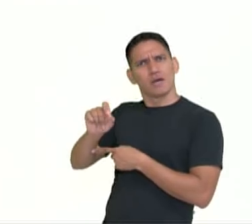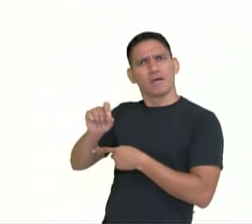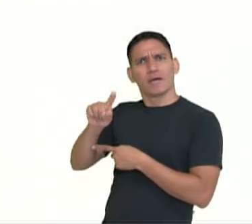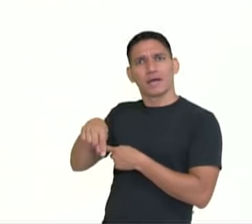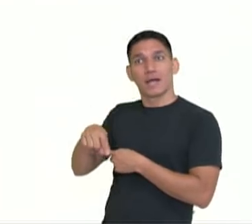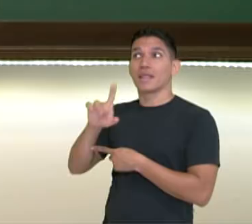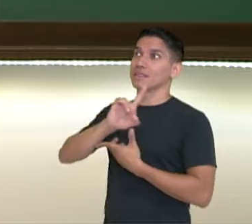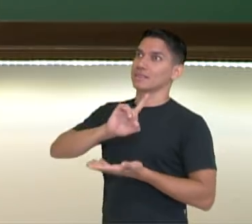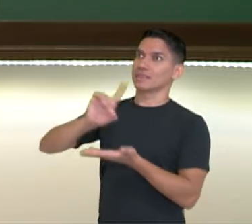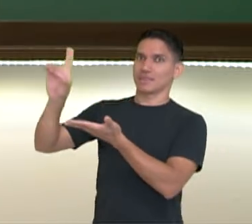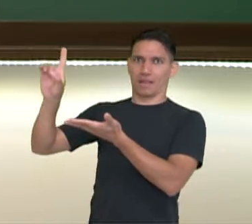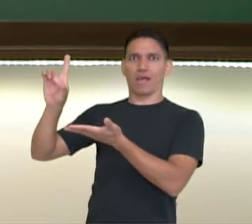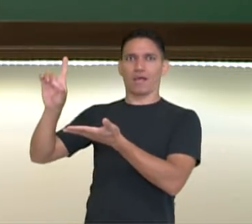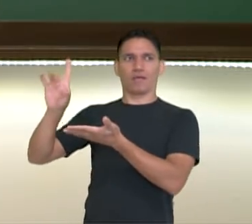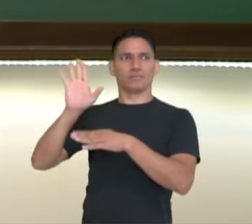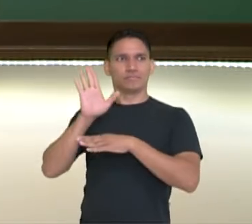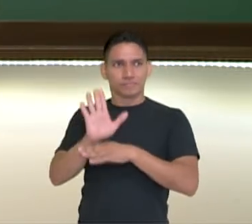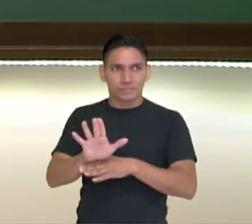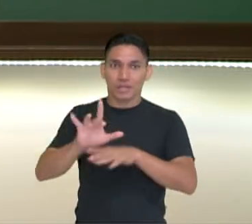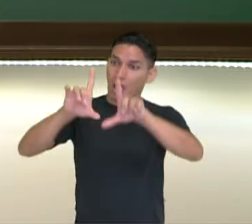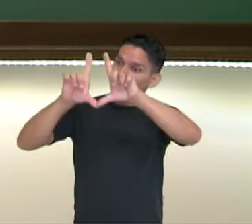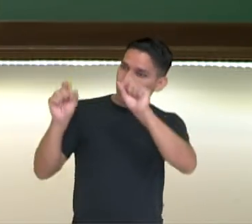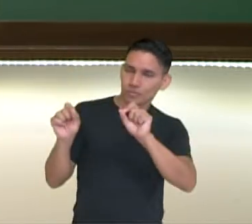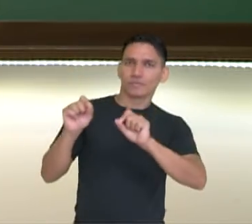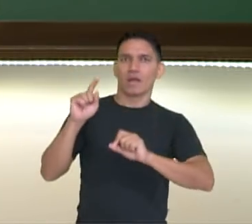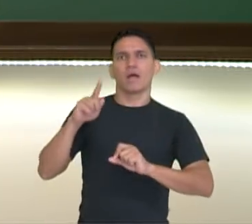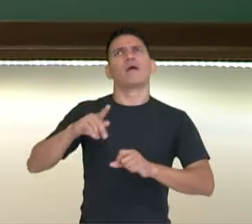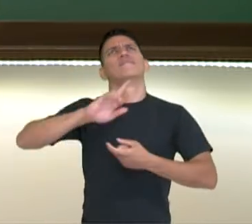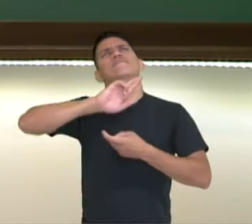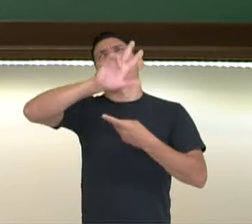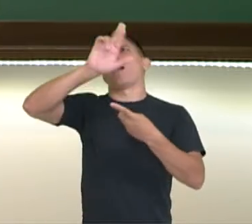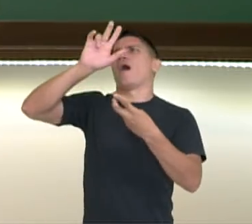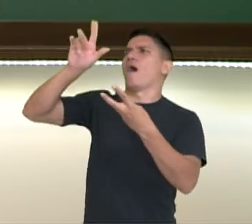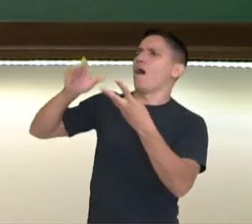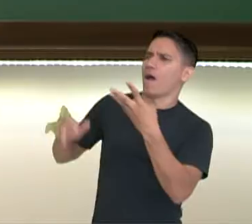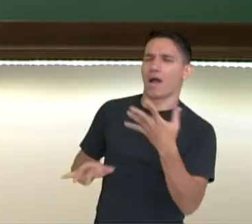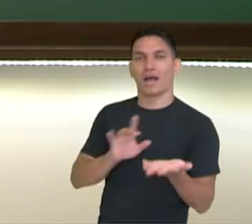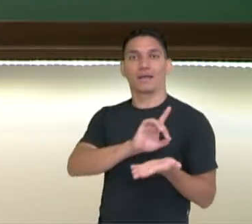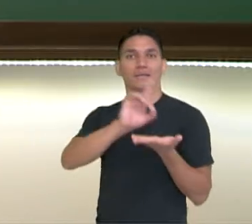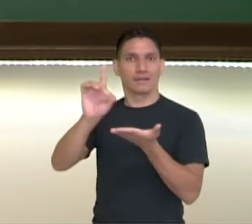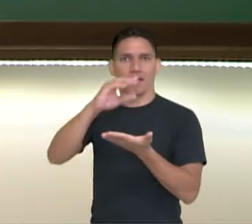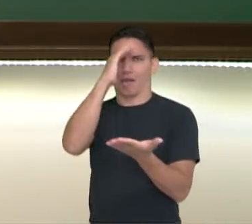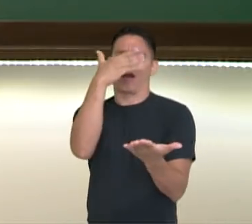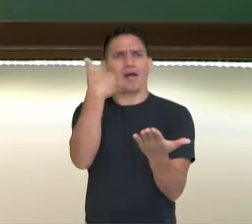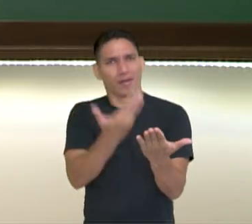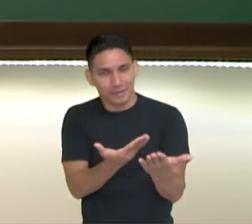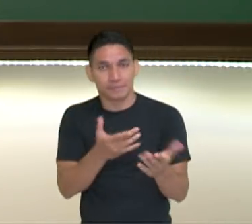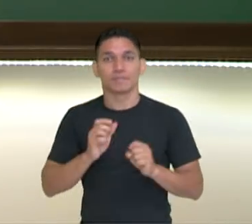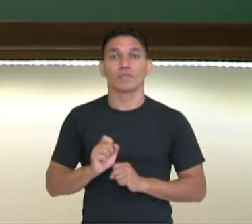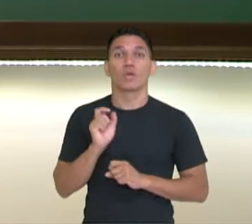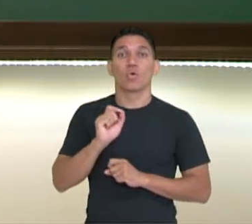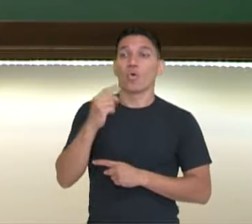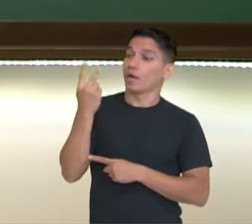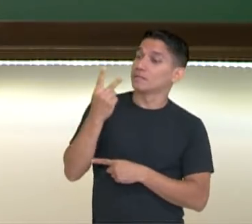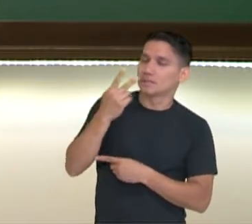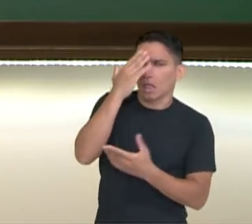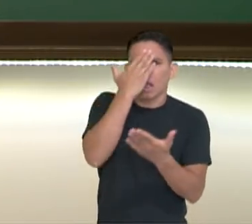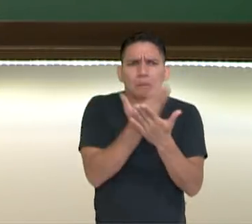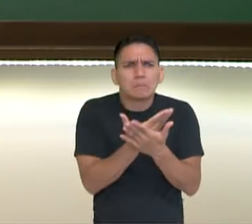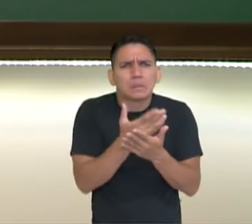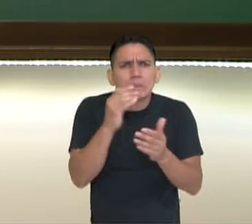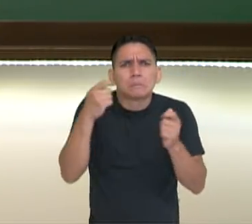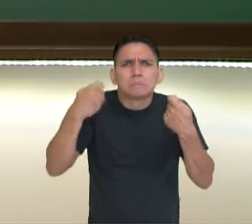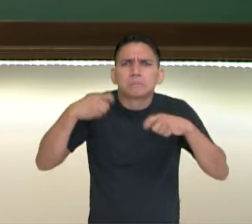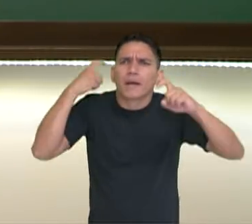é que a religião deles era politeísta, vamos lembrar, haviam vários deuses que eles cultuavam. E o segundo, essa preocupação que eles